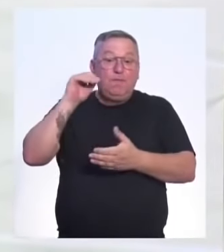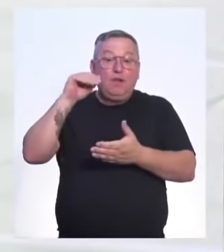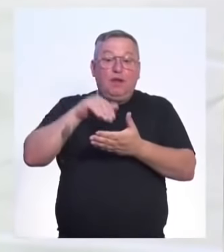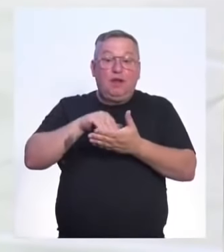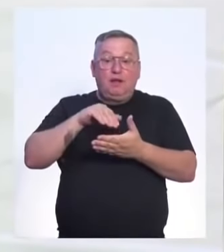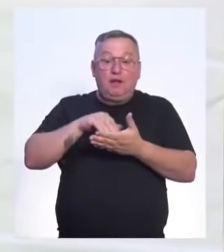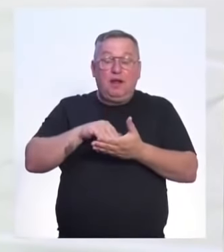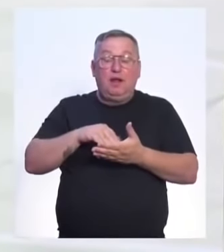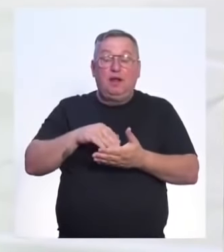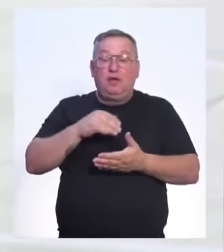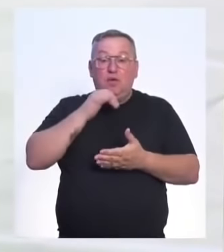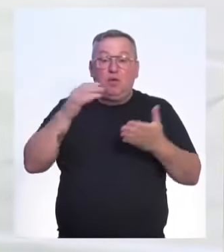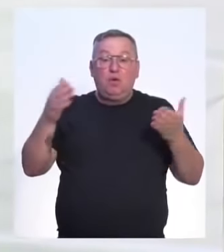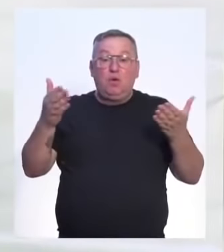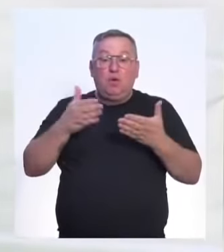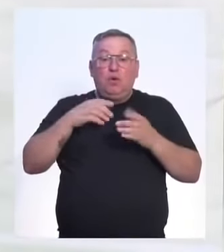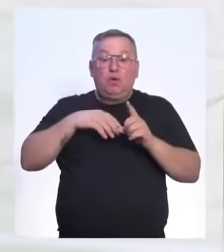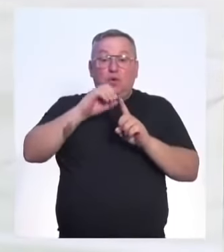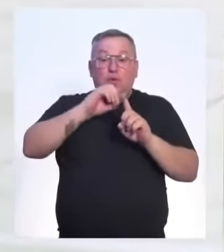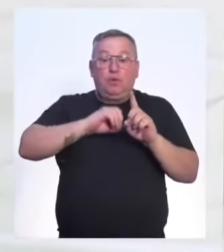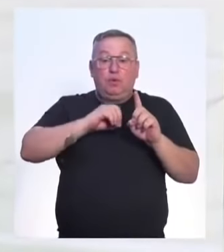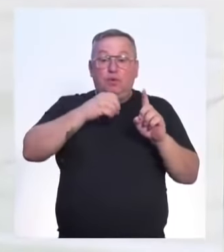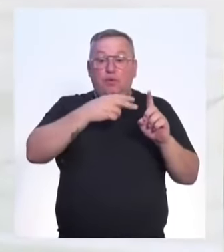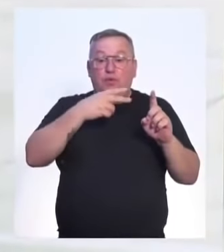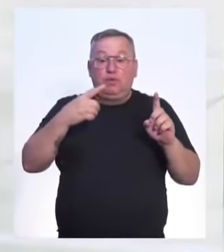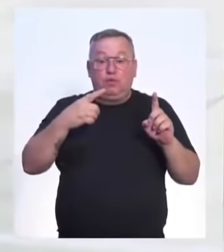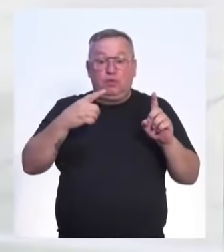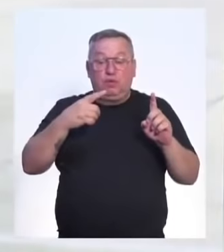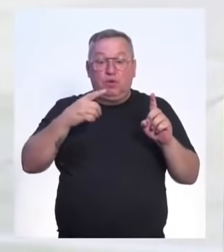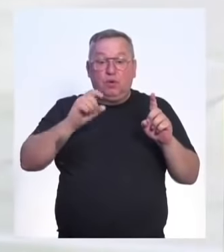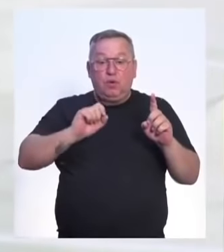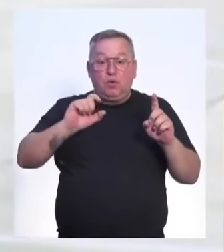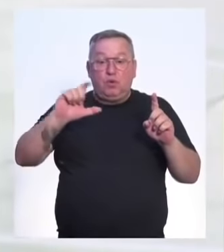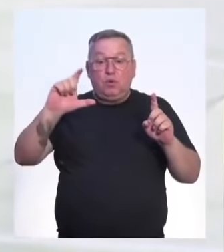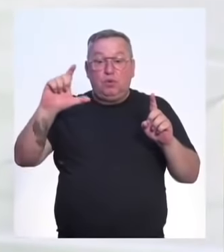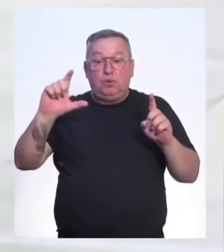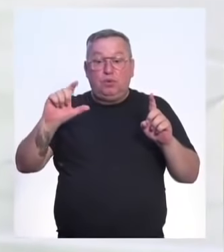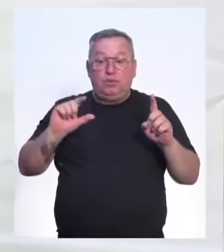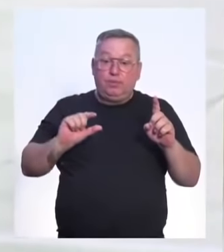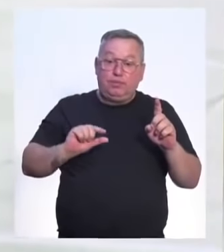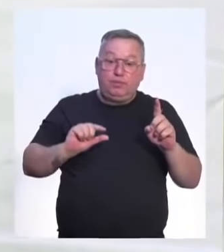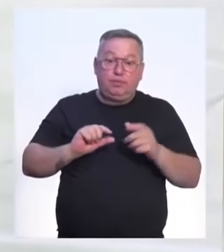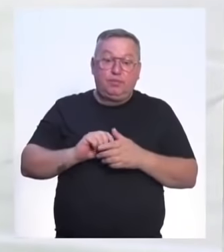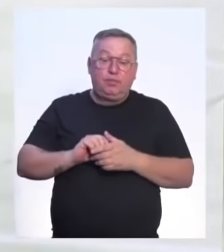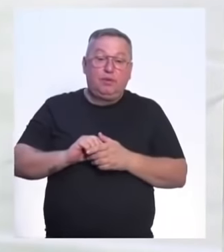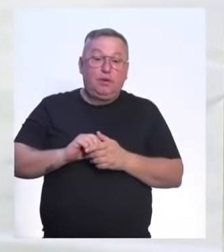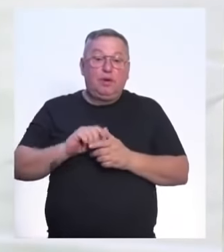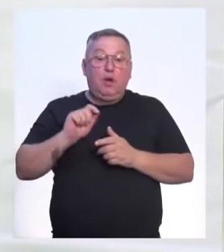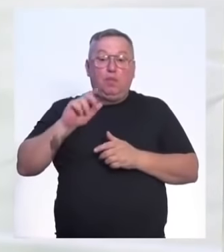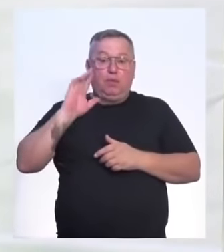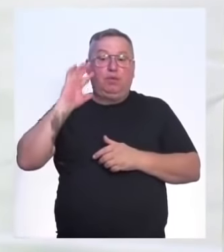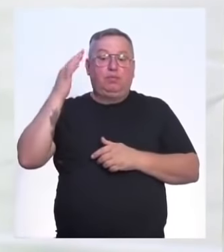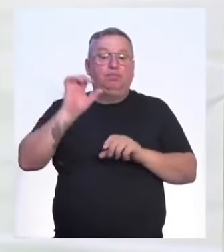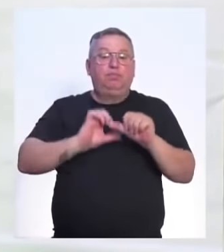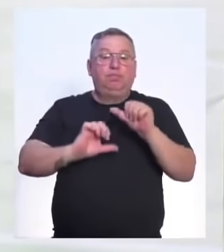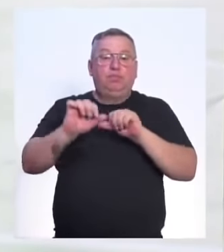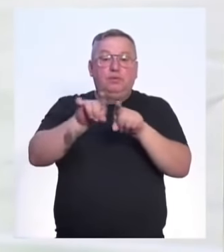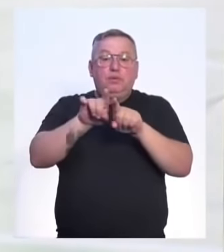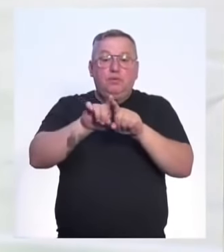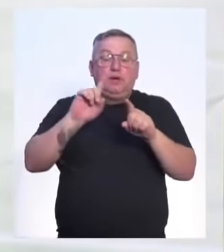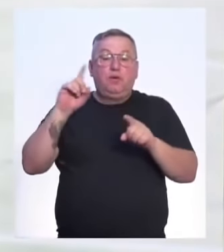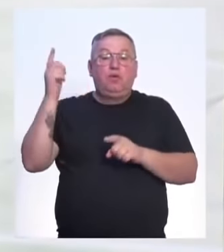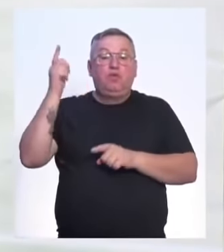dia, provavelmente, se a temperatura de 21 graus será alterada, ela não vai ficar nos 21 graus. Então, a